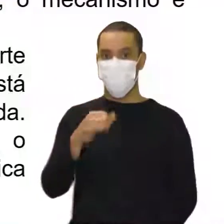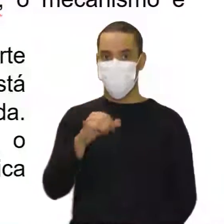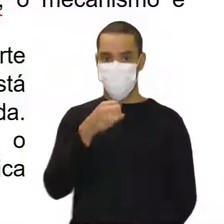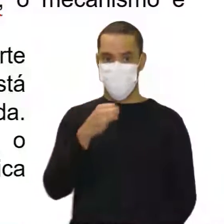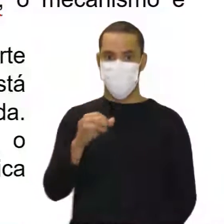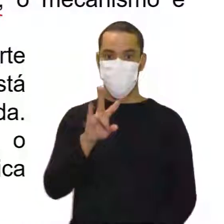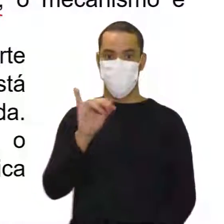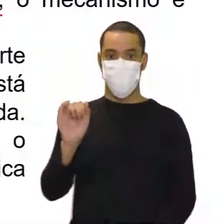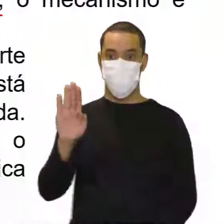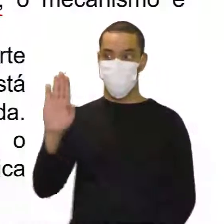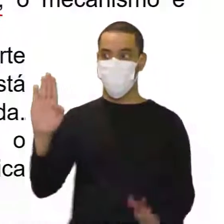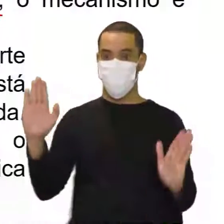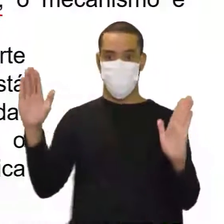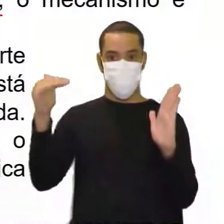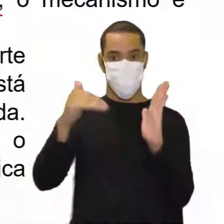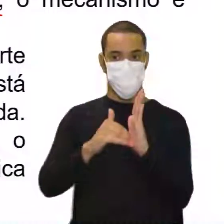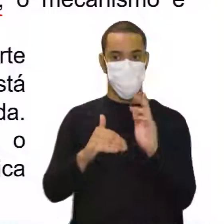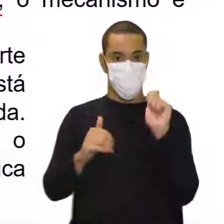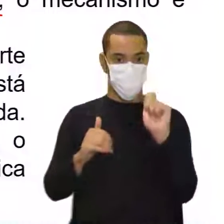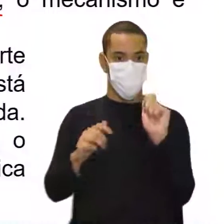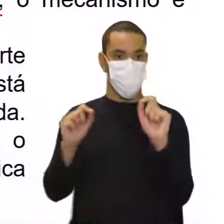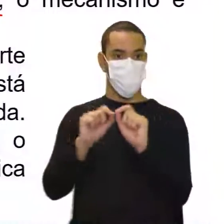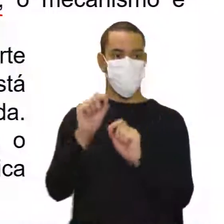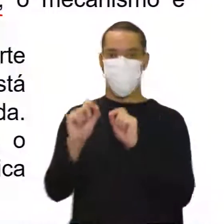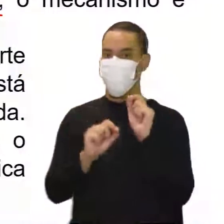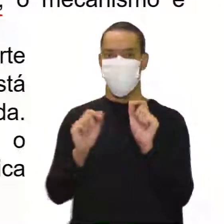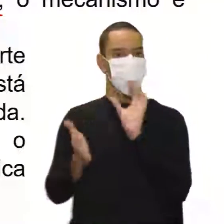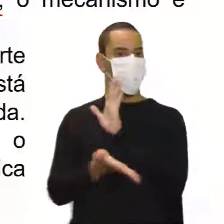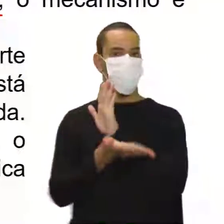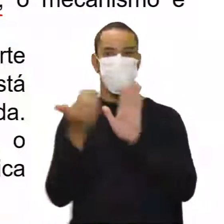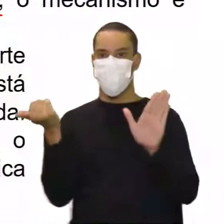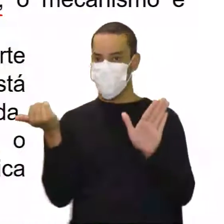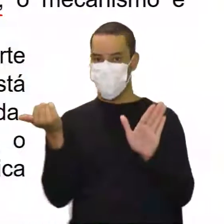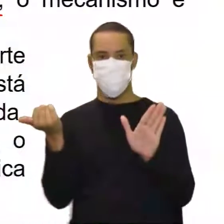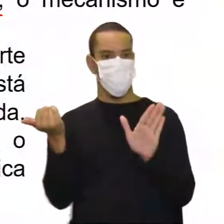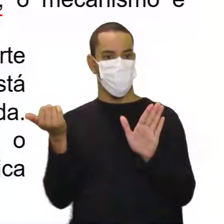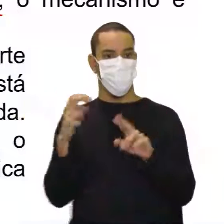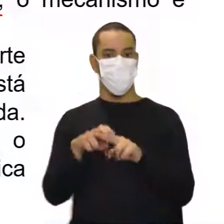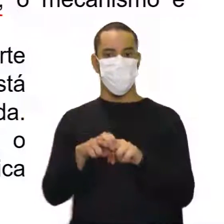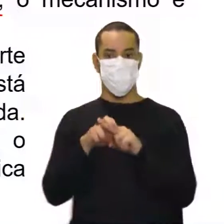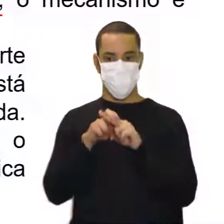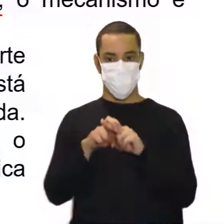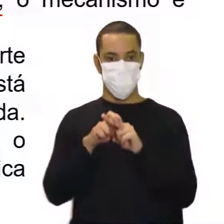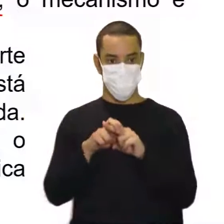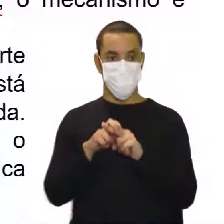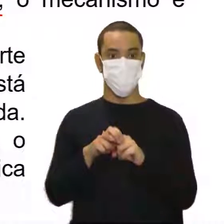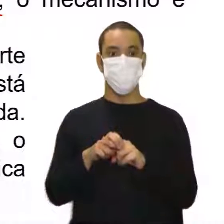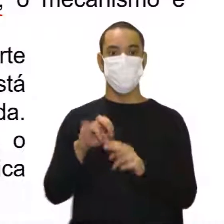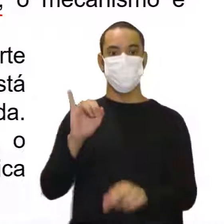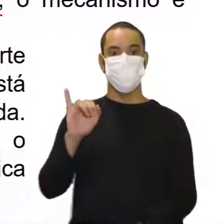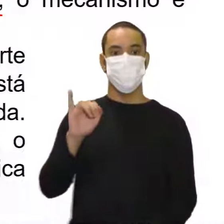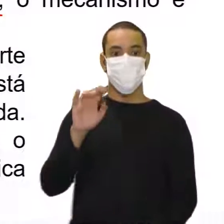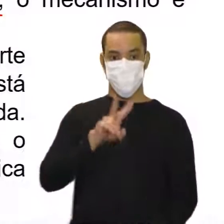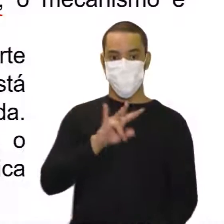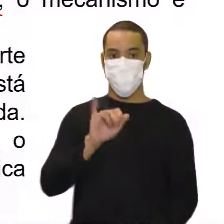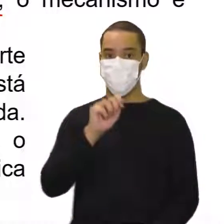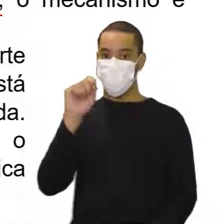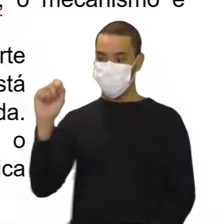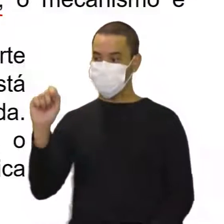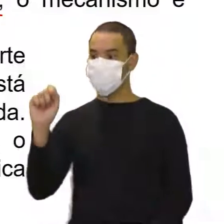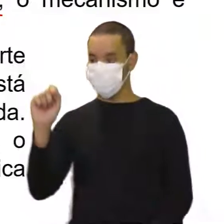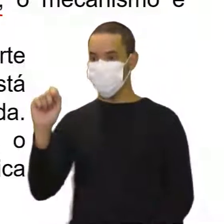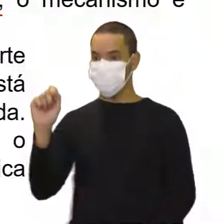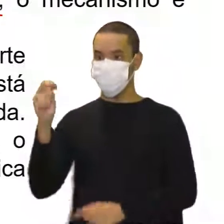de B para A, o mecanismo é desarmado. Então, ele está falando que a corrente indo arma e voltando